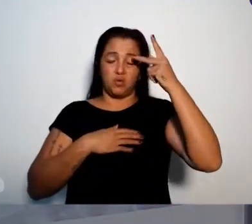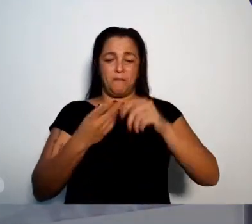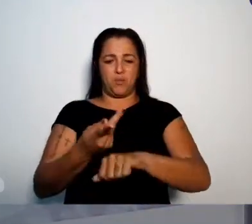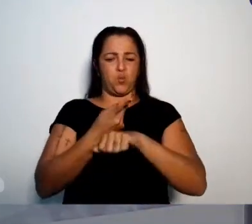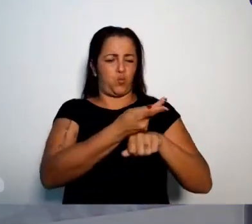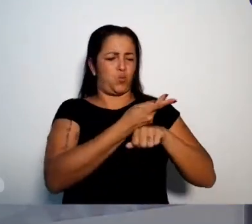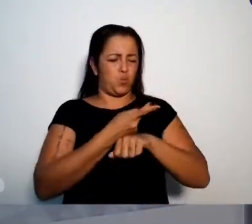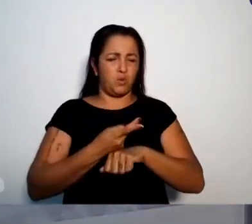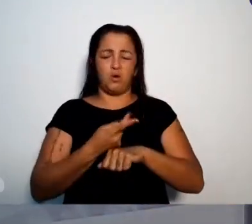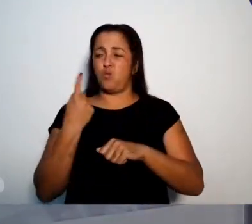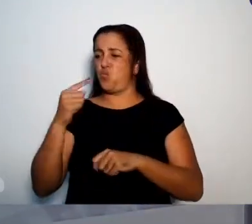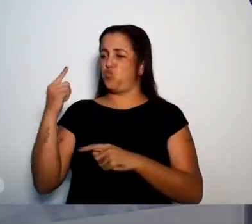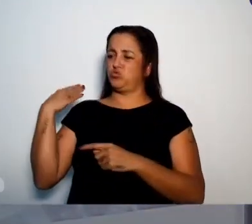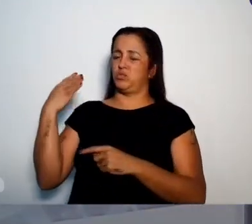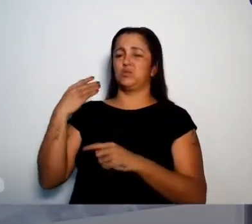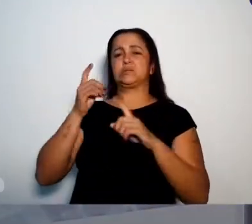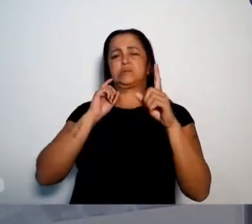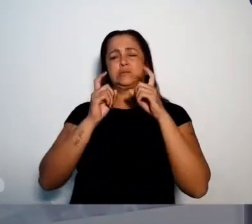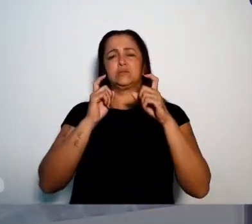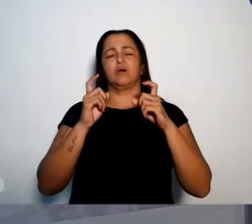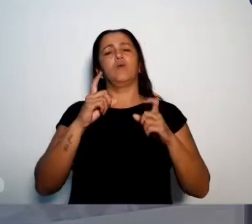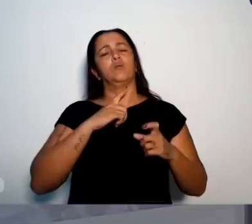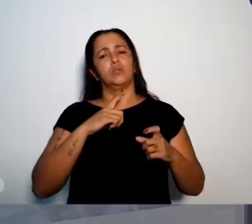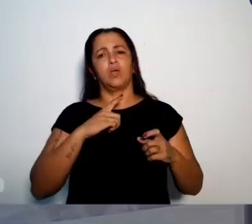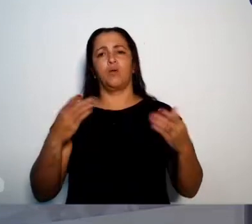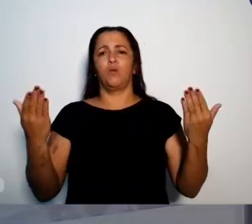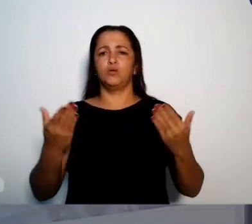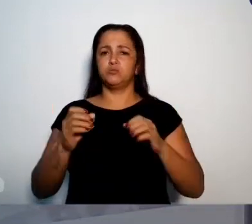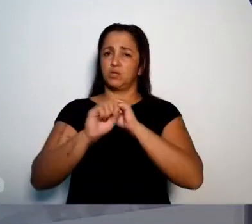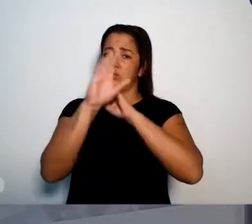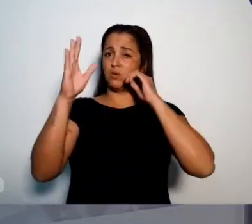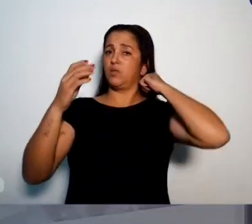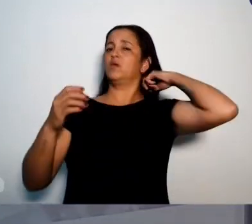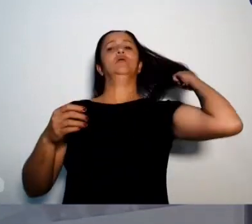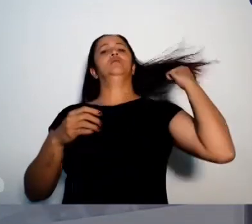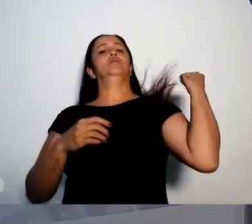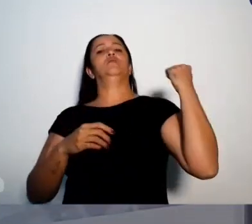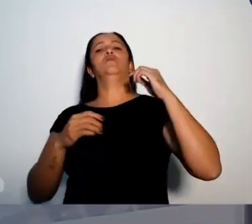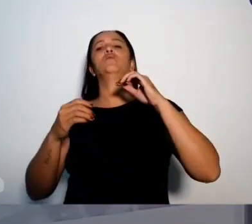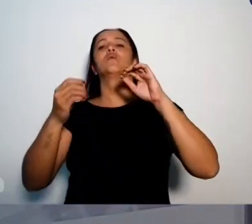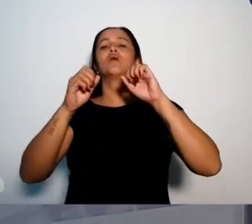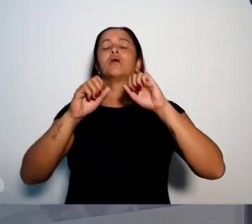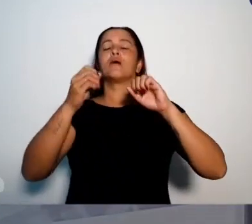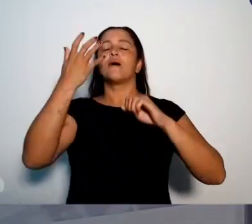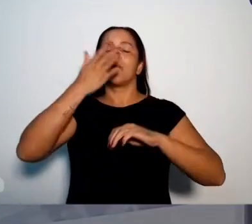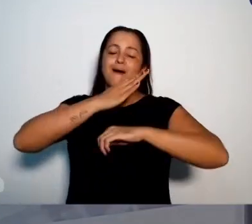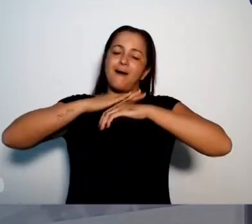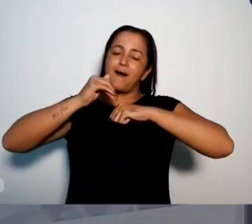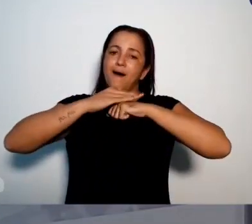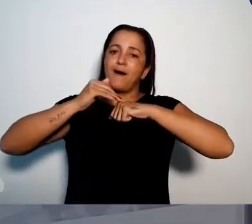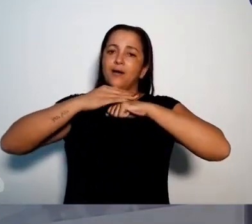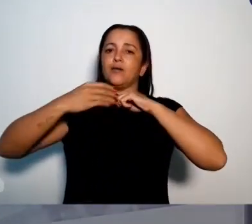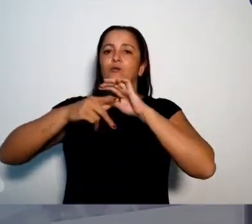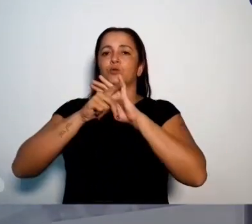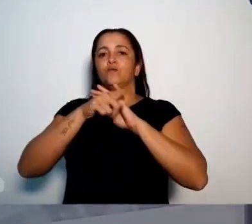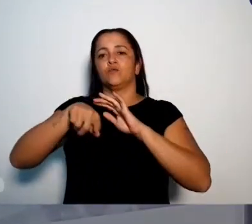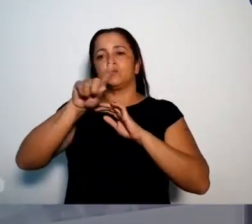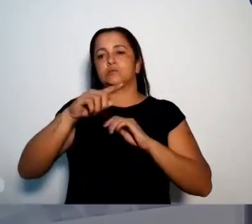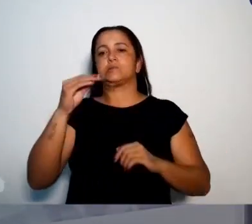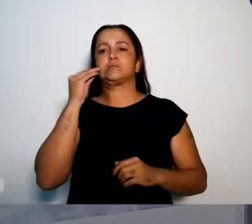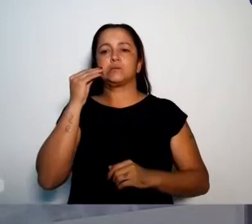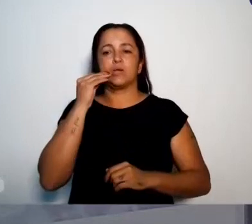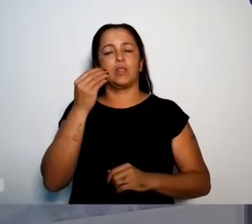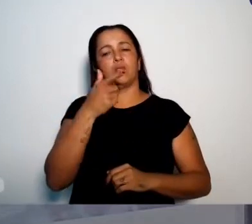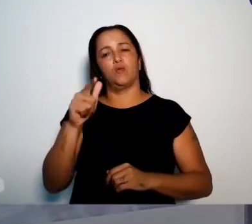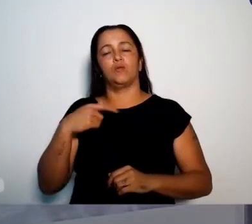última sessão, né, que a gente tem aí para explanar o carinho de vocês, vendo que a gente tenta aí até onde dá, tem coisas aí que